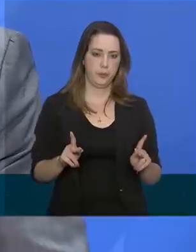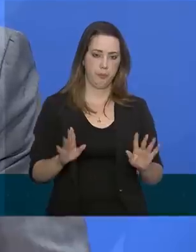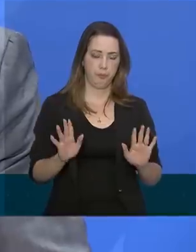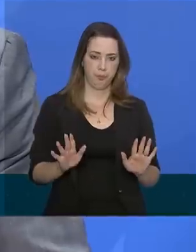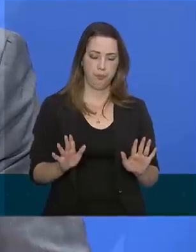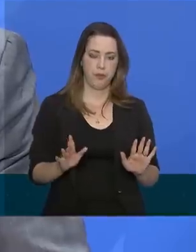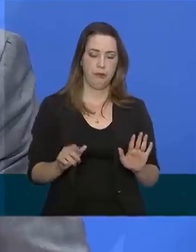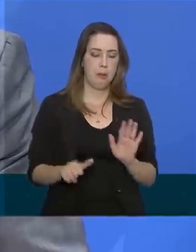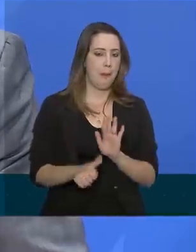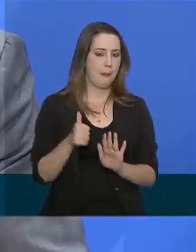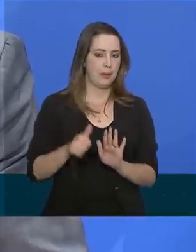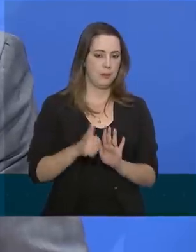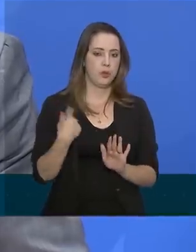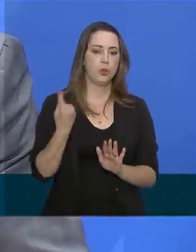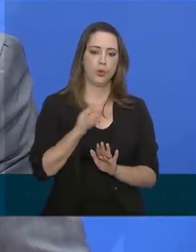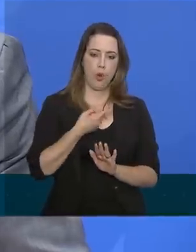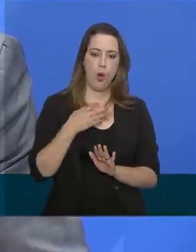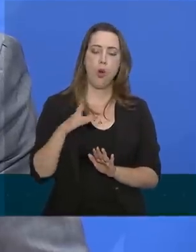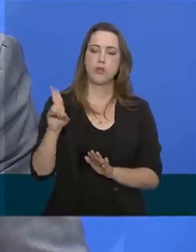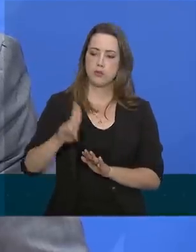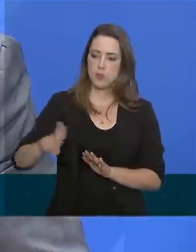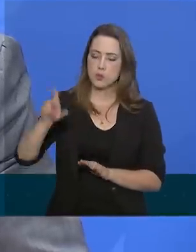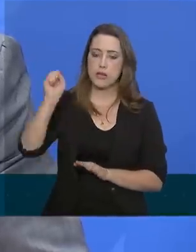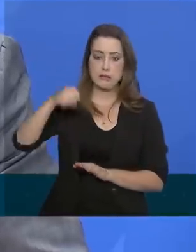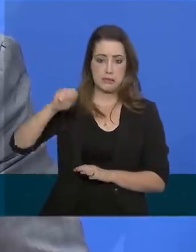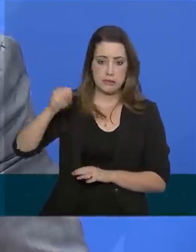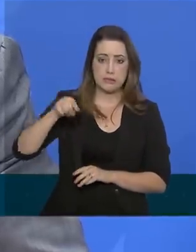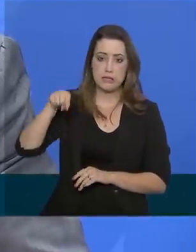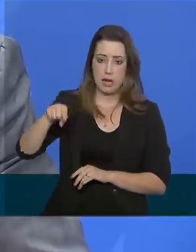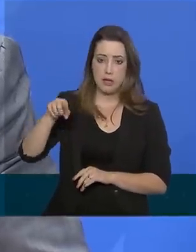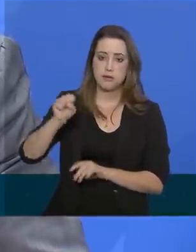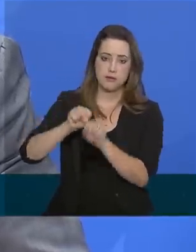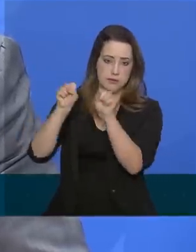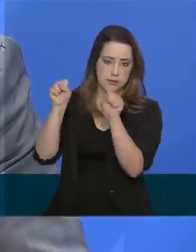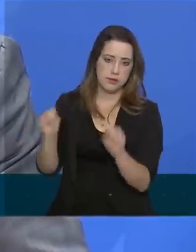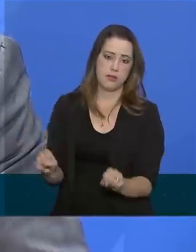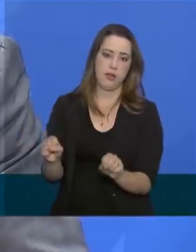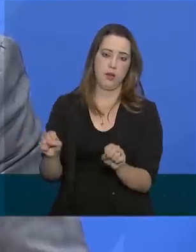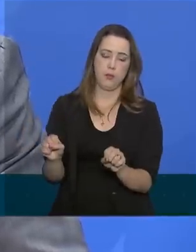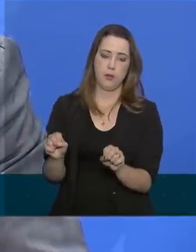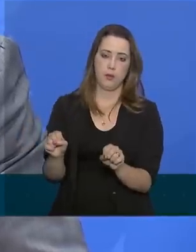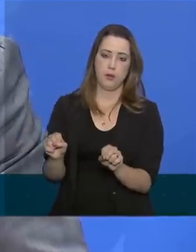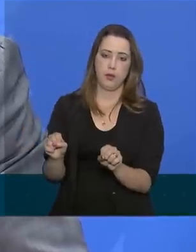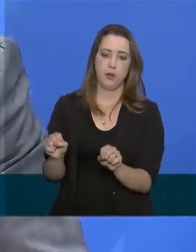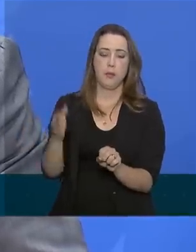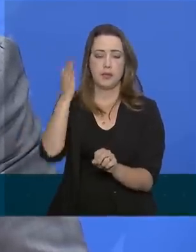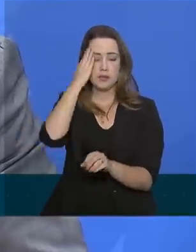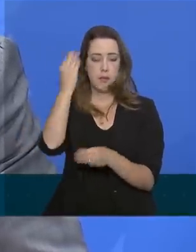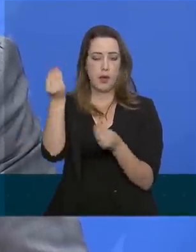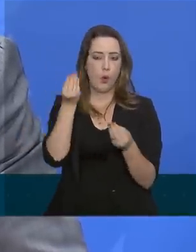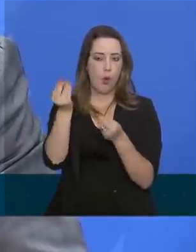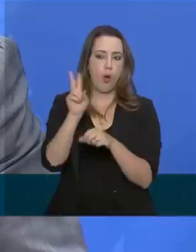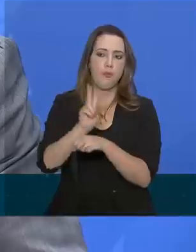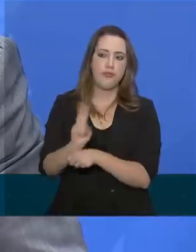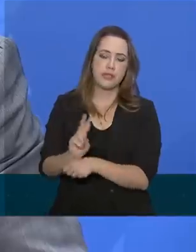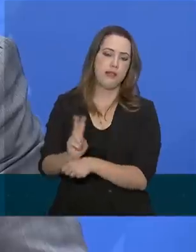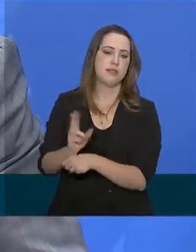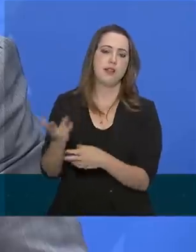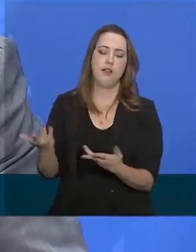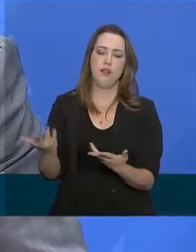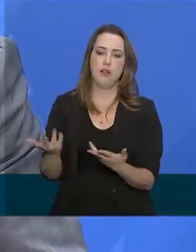nós continuaremos utilizando de terno para nos orientar para o trabalho de fiscalização não há a